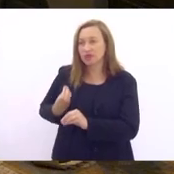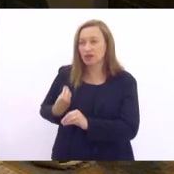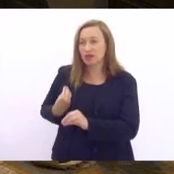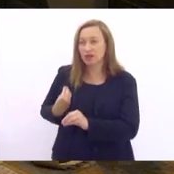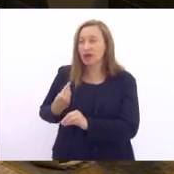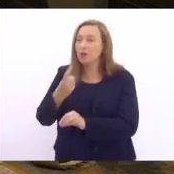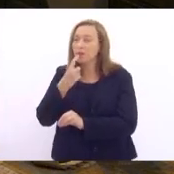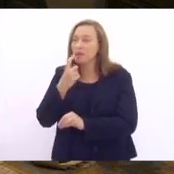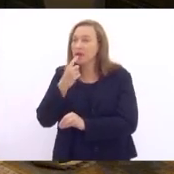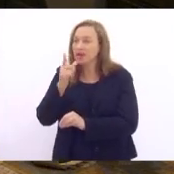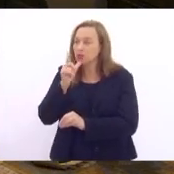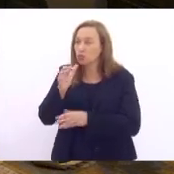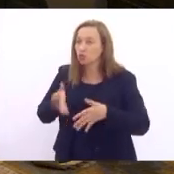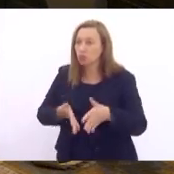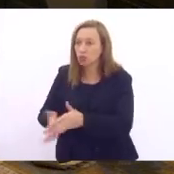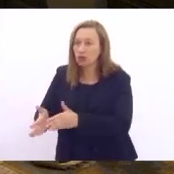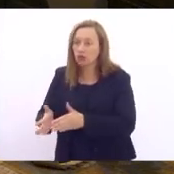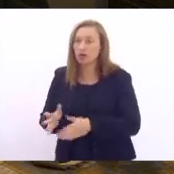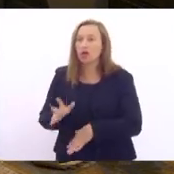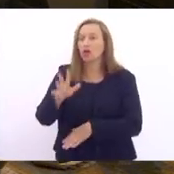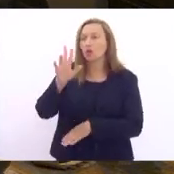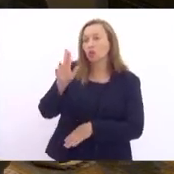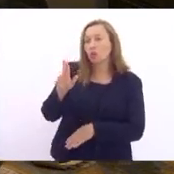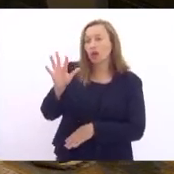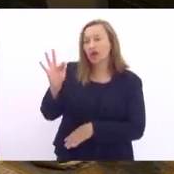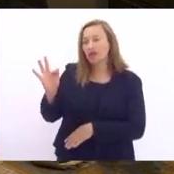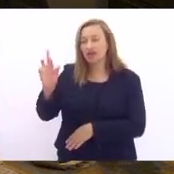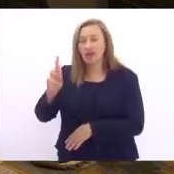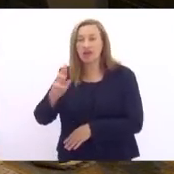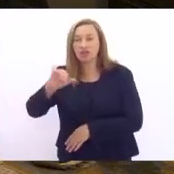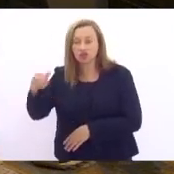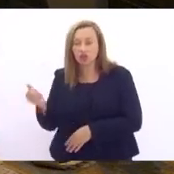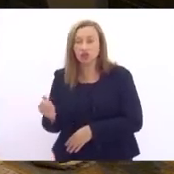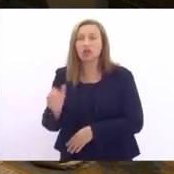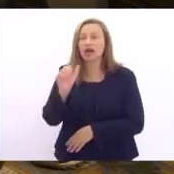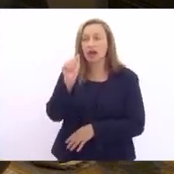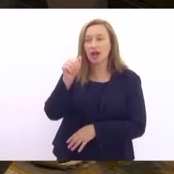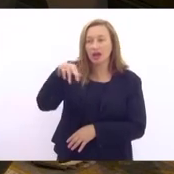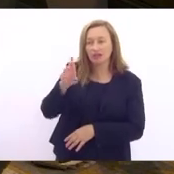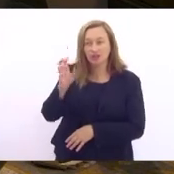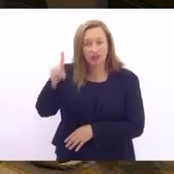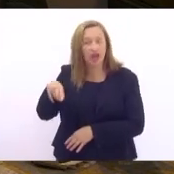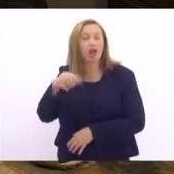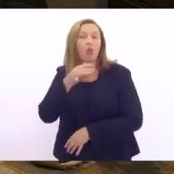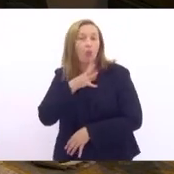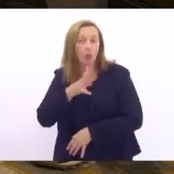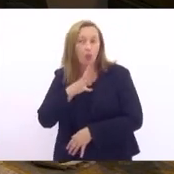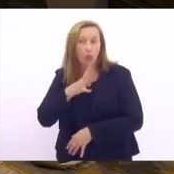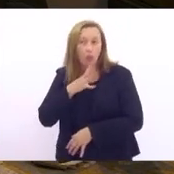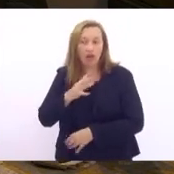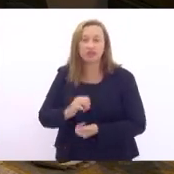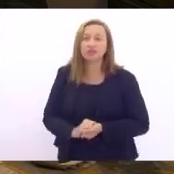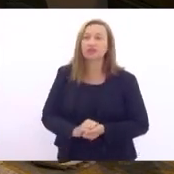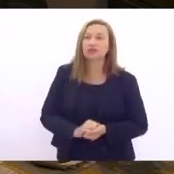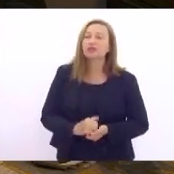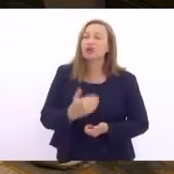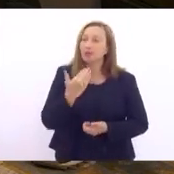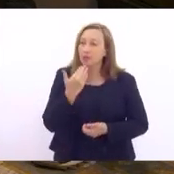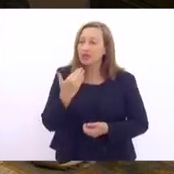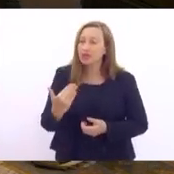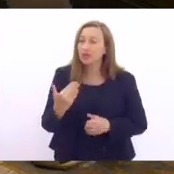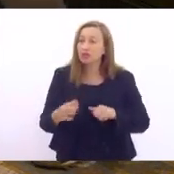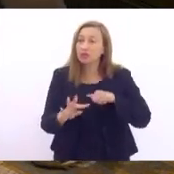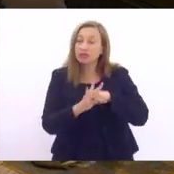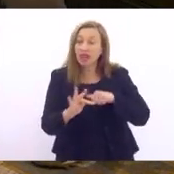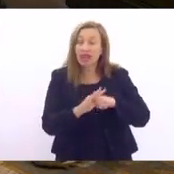André bem conhece o projeto. Muito bem. Foi recomendação técnica de todos esses que a